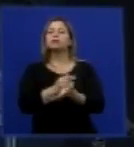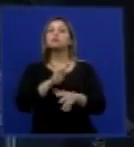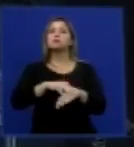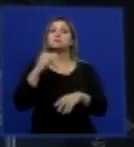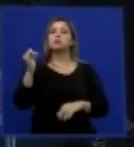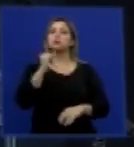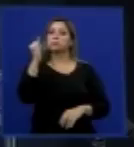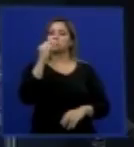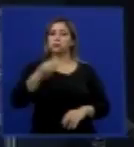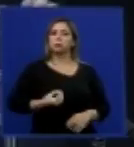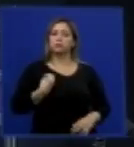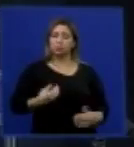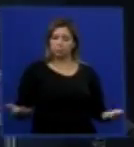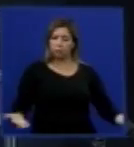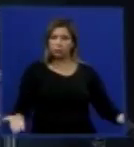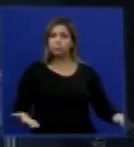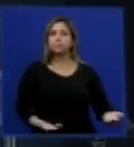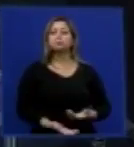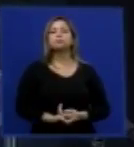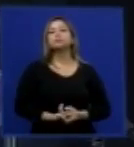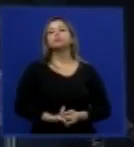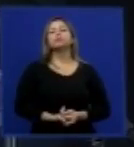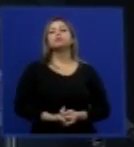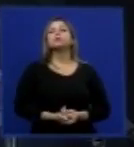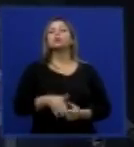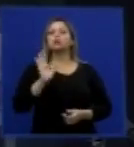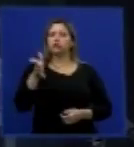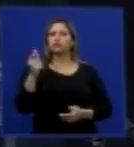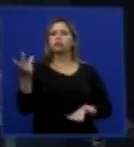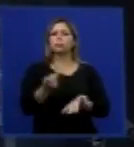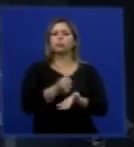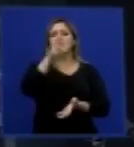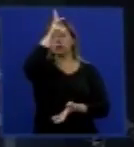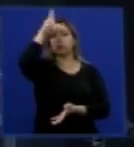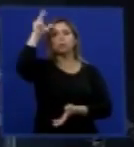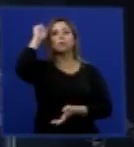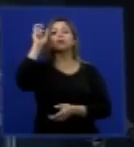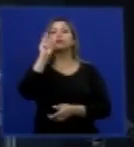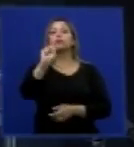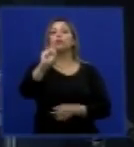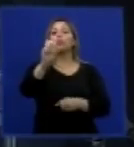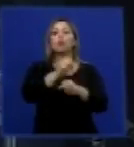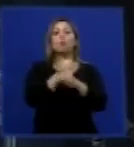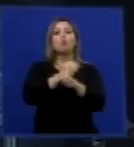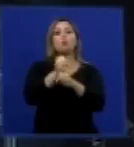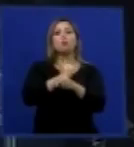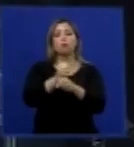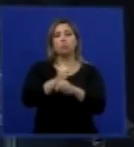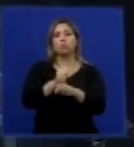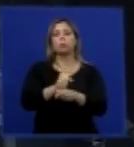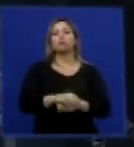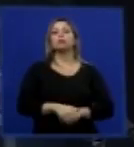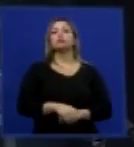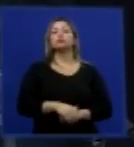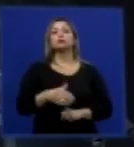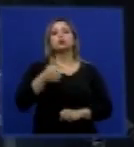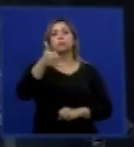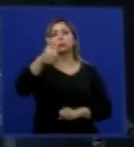para minha presença aqui fui Prefeito por 8 anos de